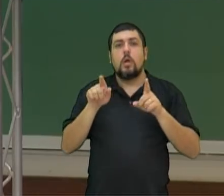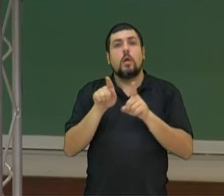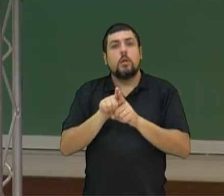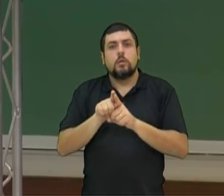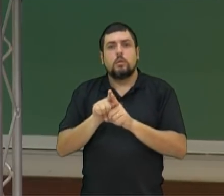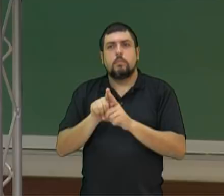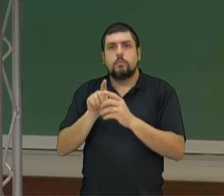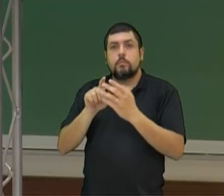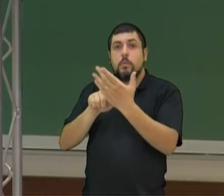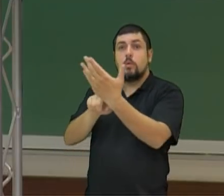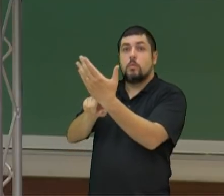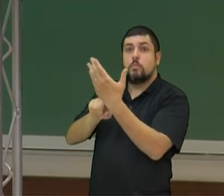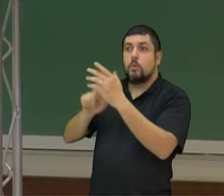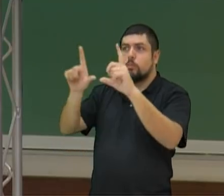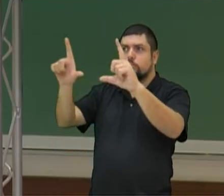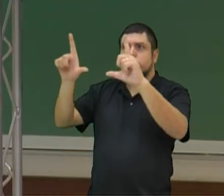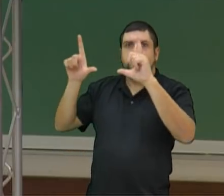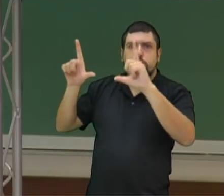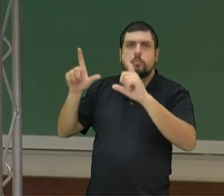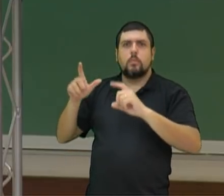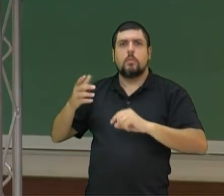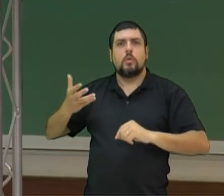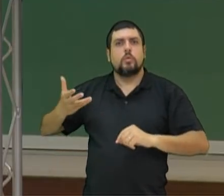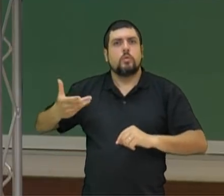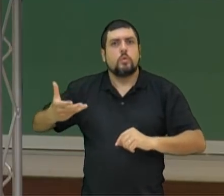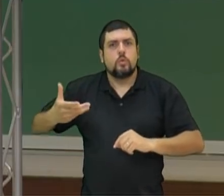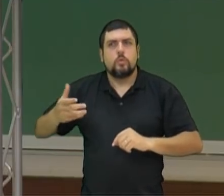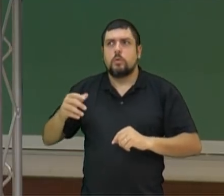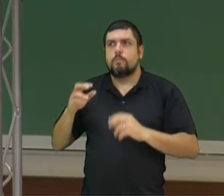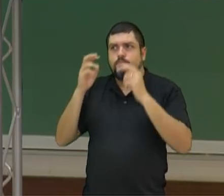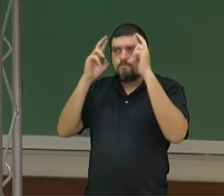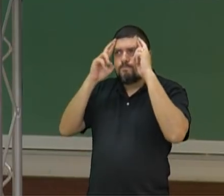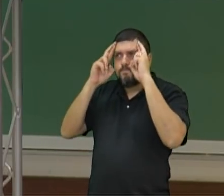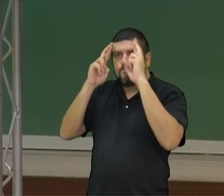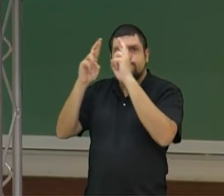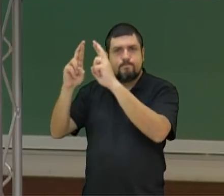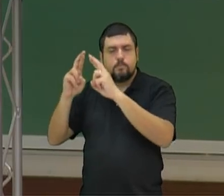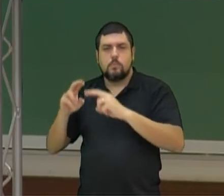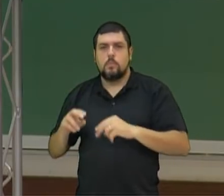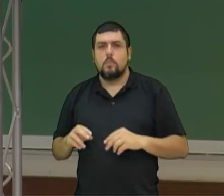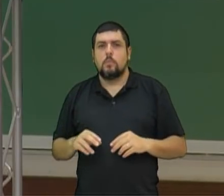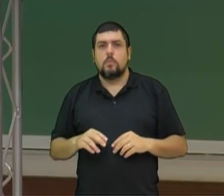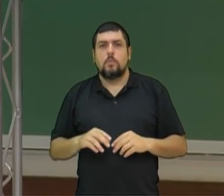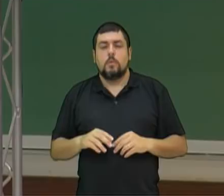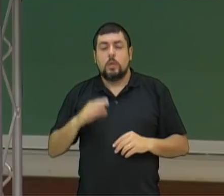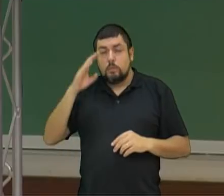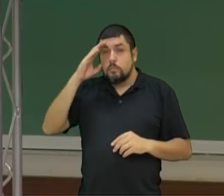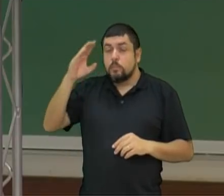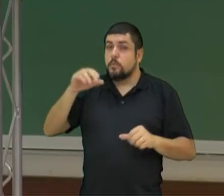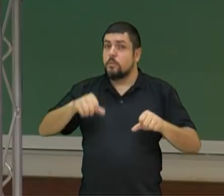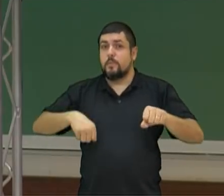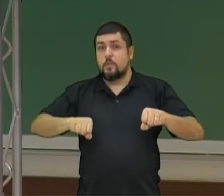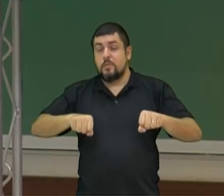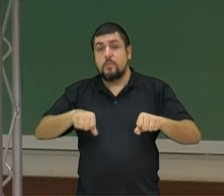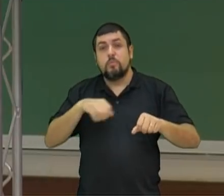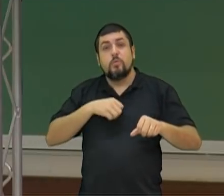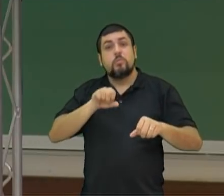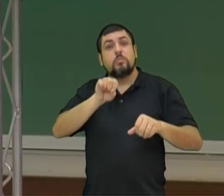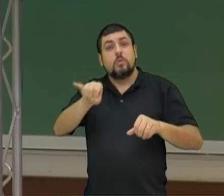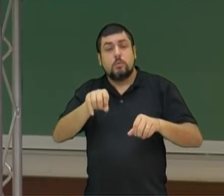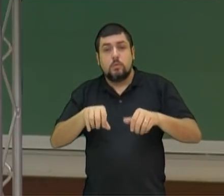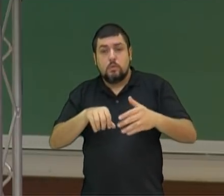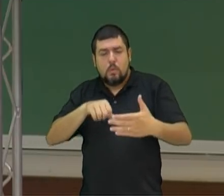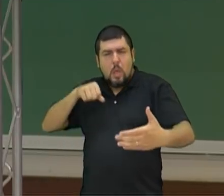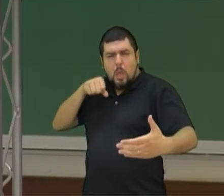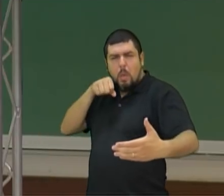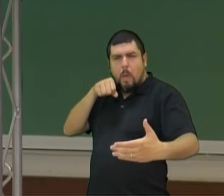mesmo num carro ou numa moto, dependendo do impacto, se lesionar essa região da coluna, pode vir